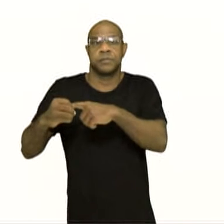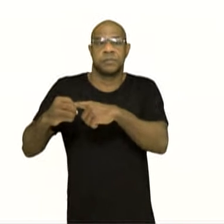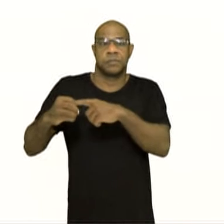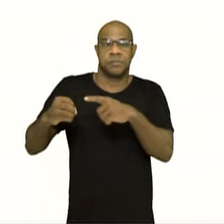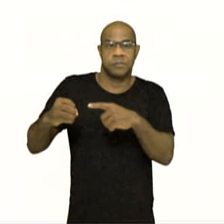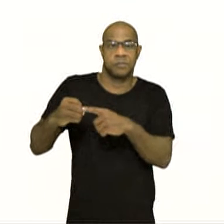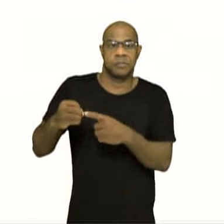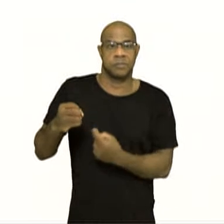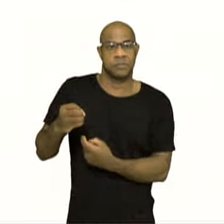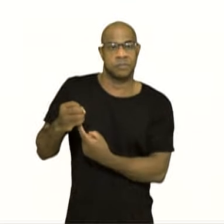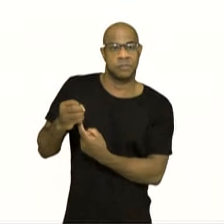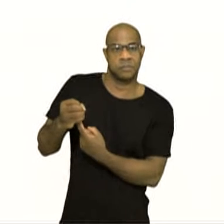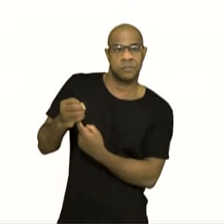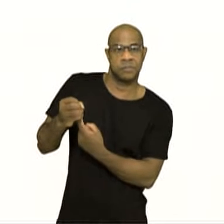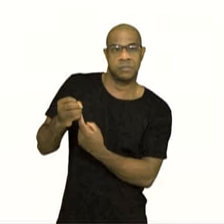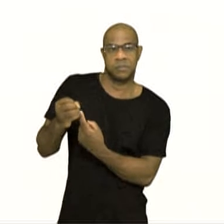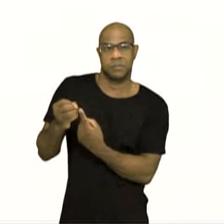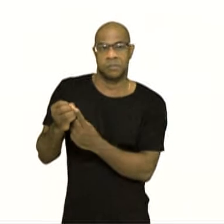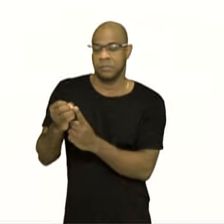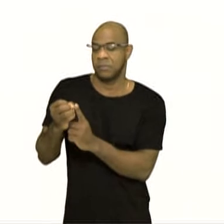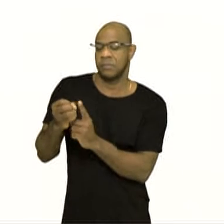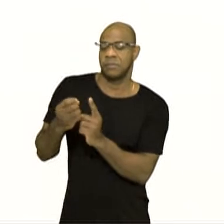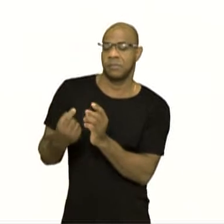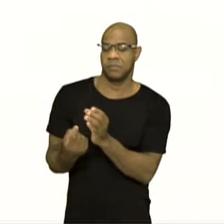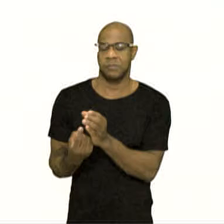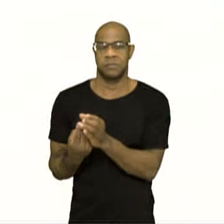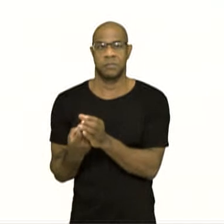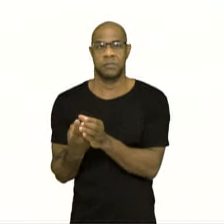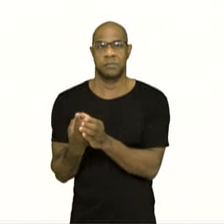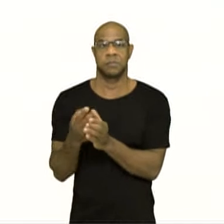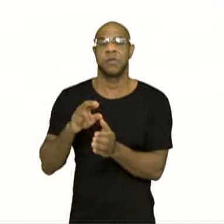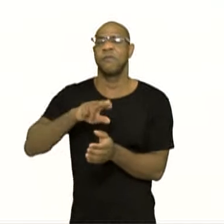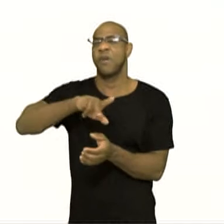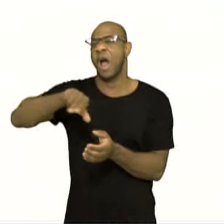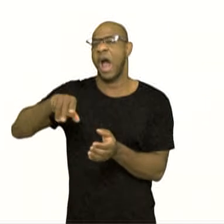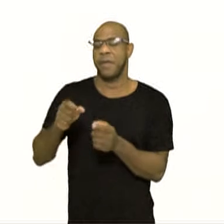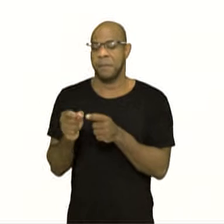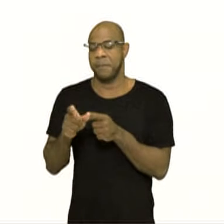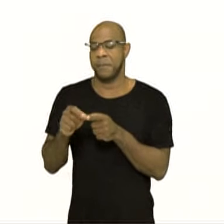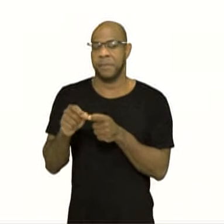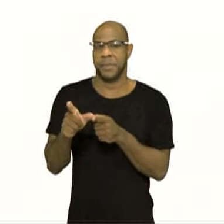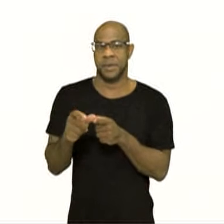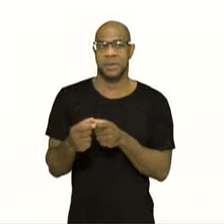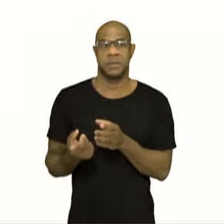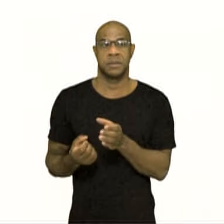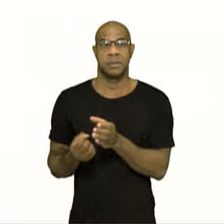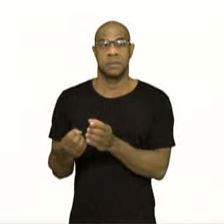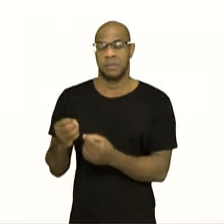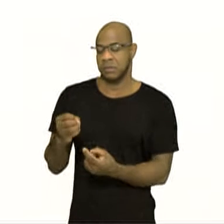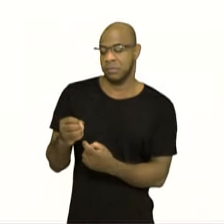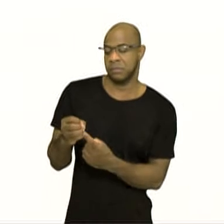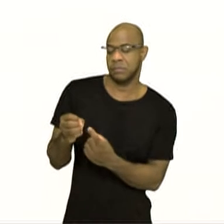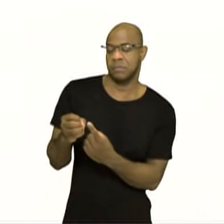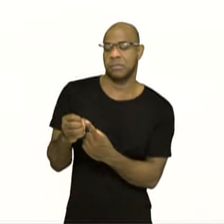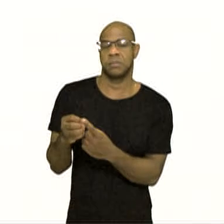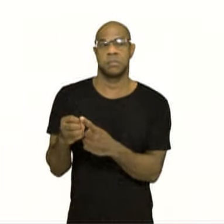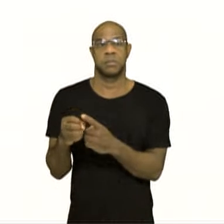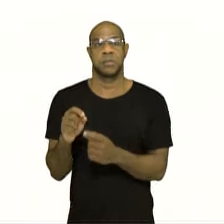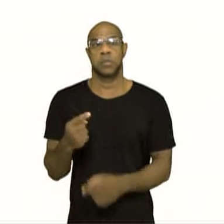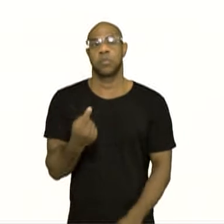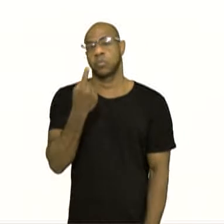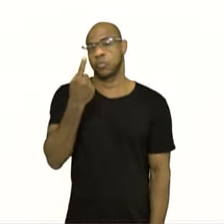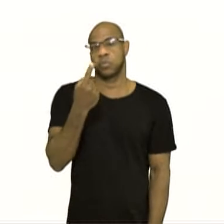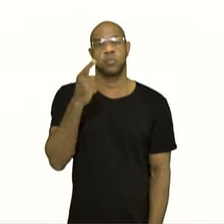ele subindo, se deslocando. São muitos espermatozoides numa ejaculação para garantir que algum,